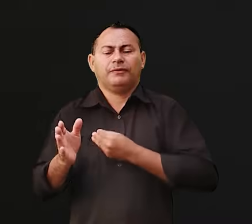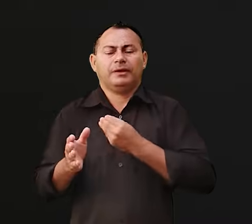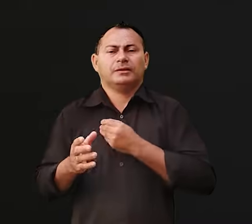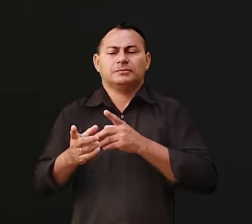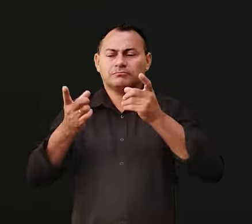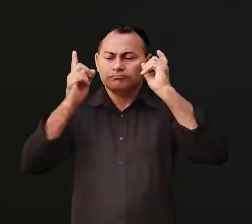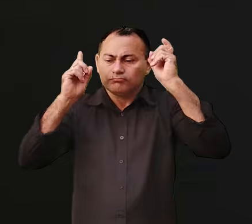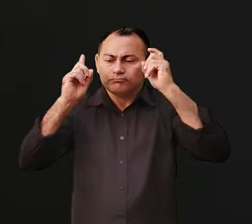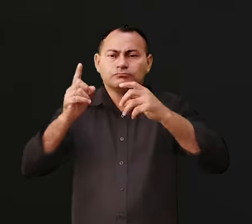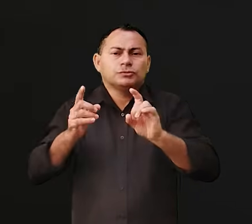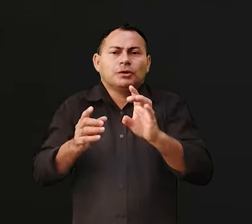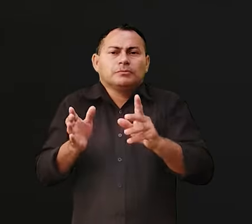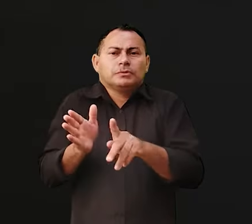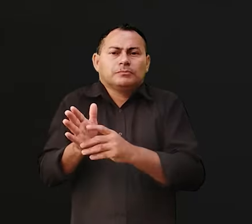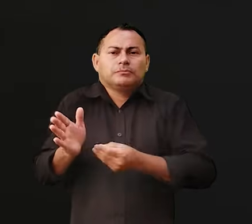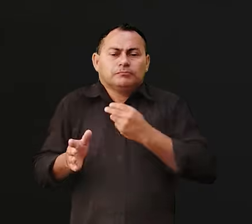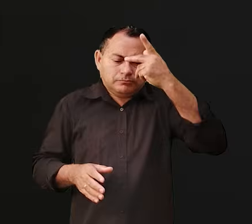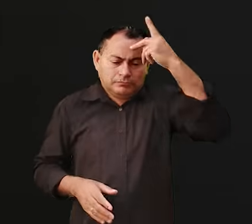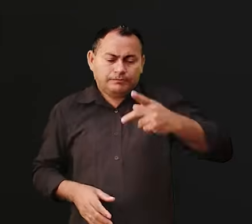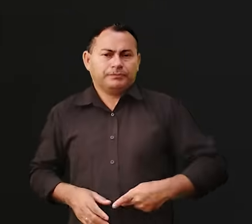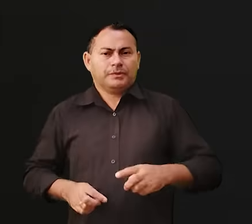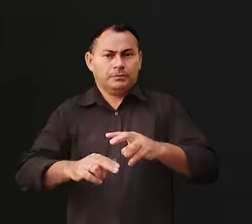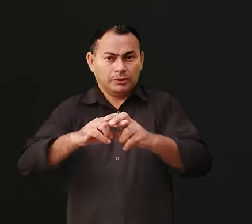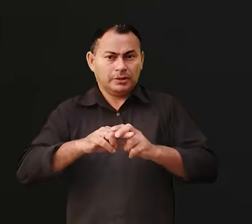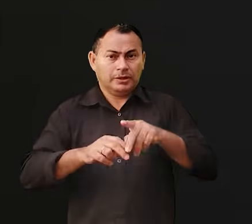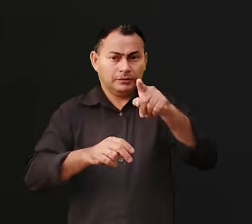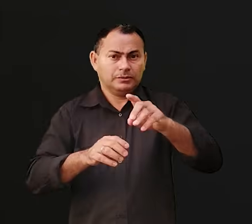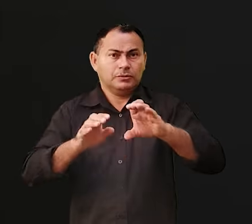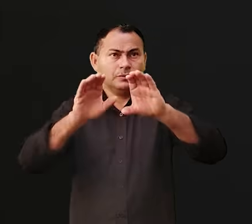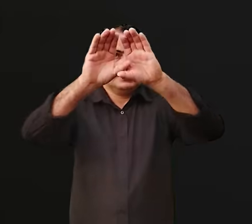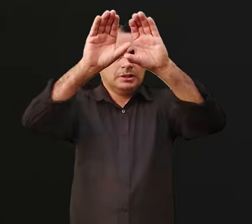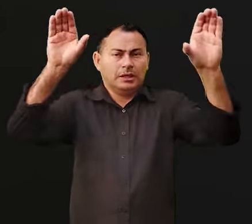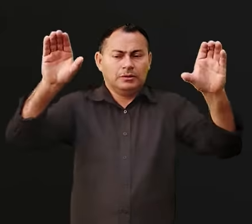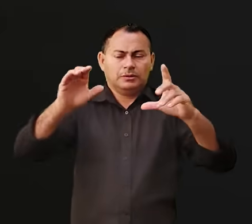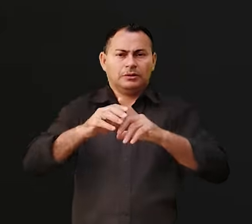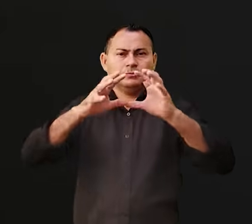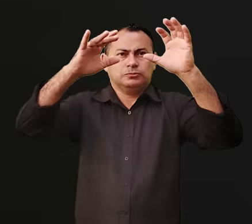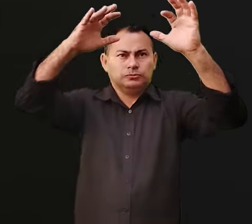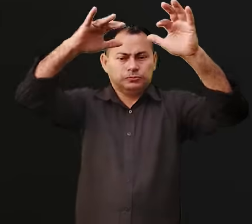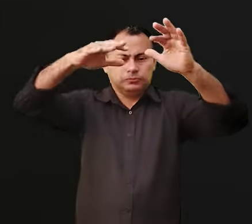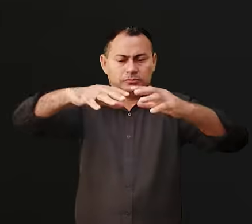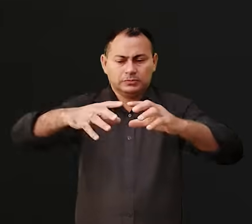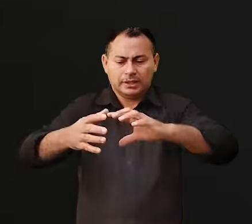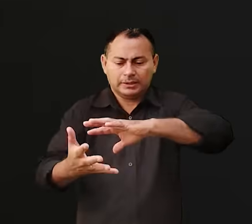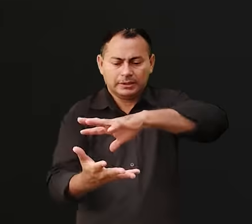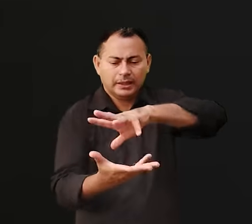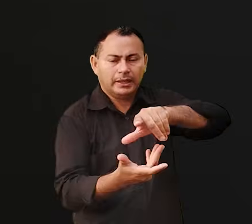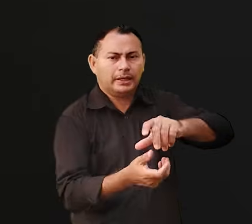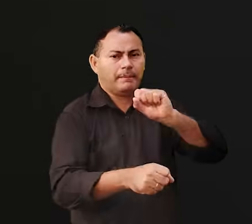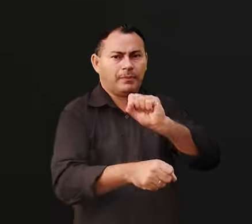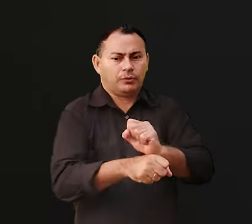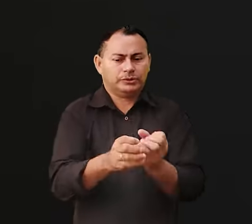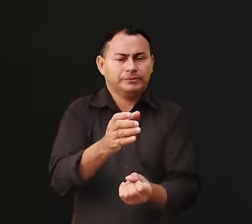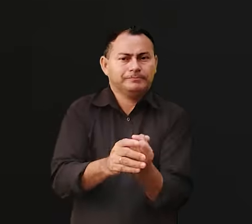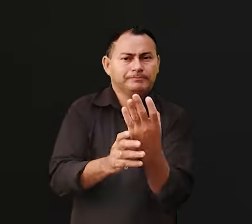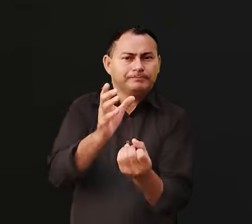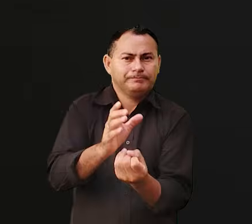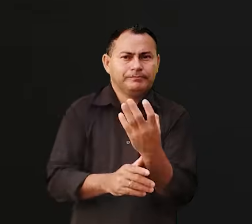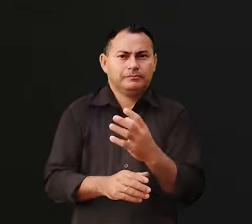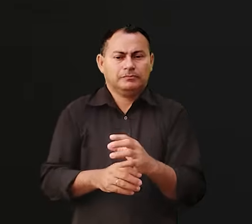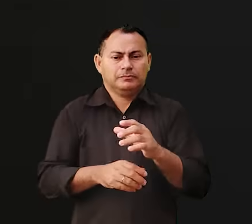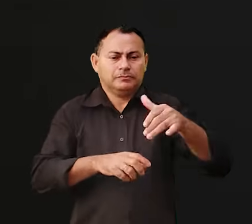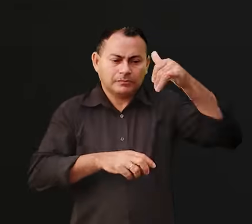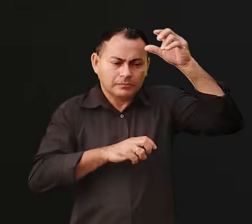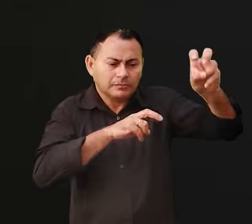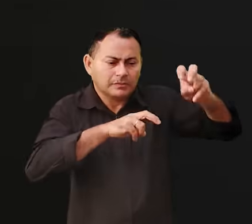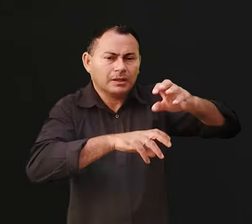casa. Por isso, por causa de vocês, o céu reteve o orvalho, e a terra deixou de dar o seu fruto.